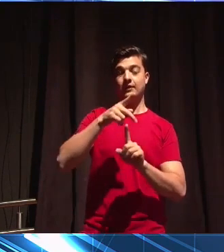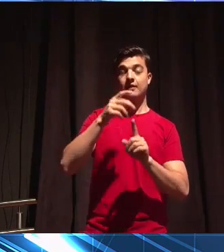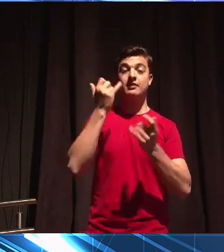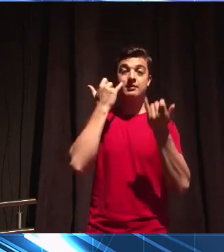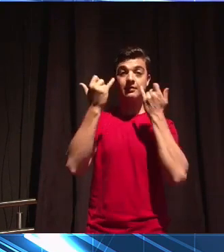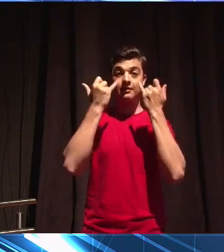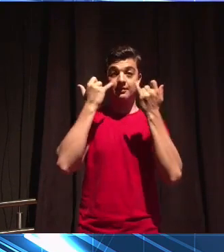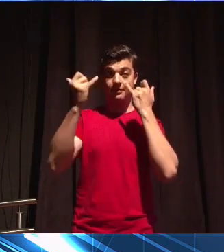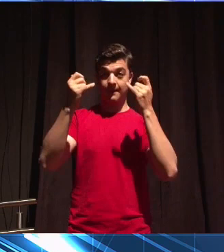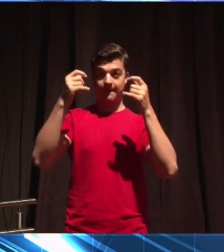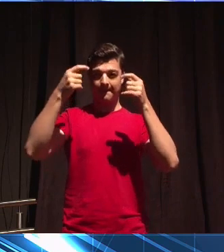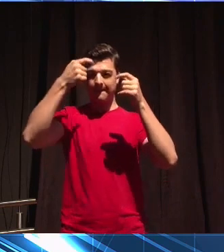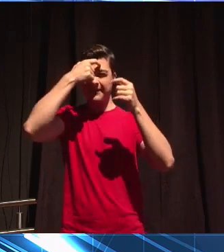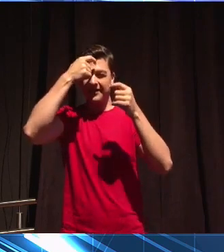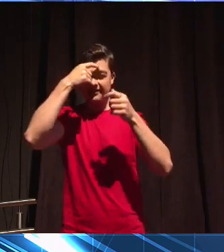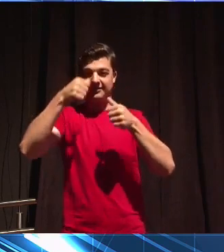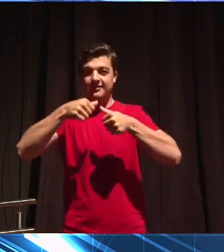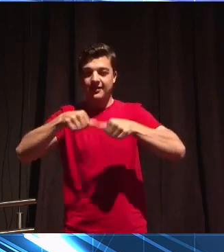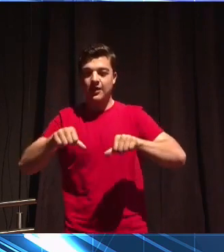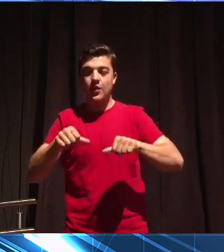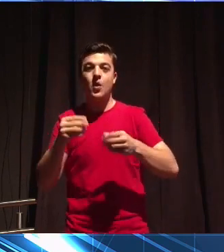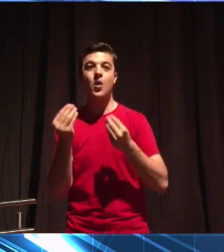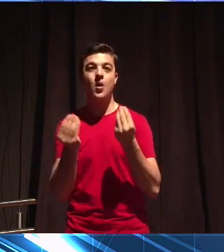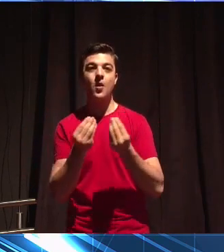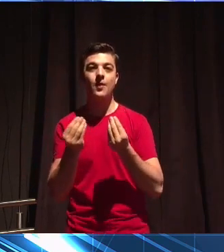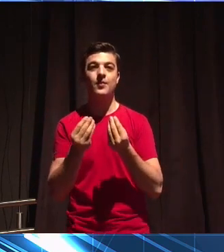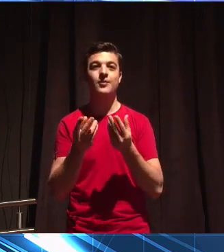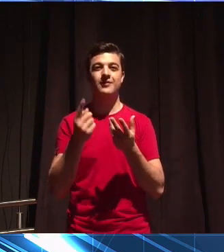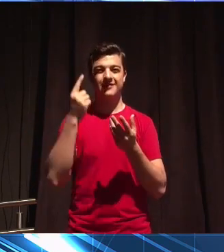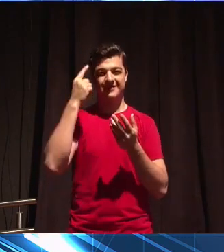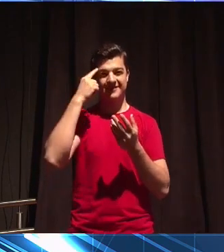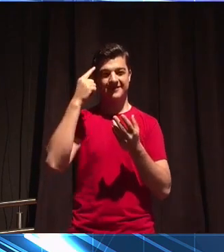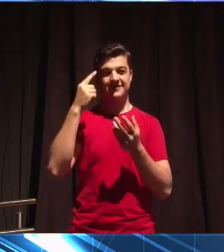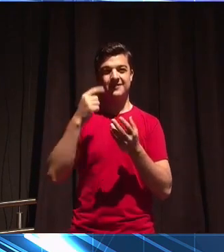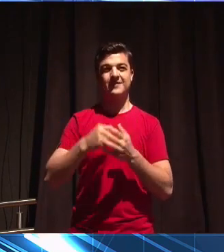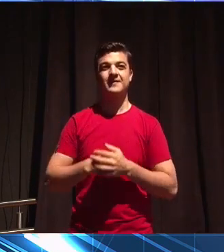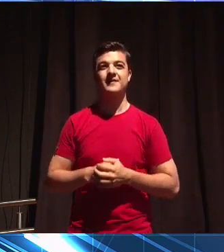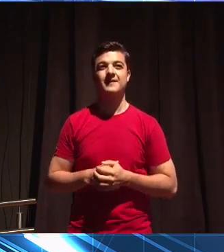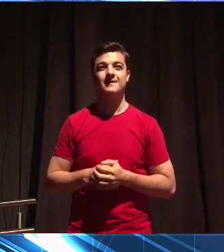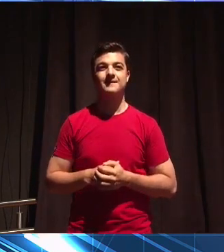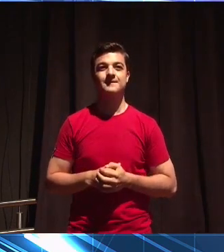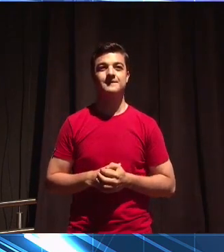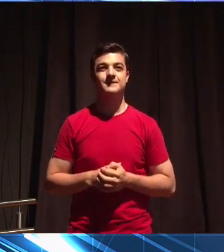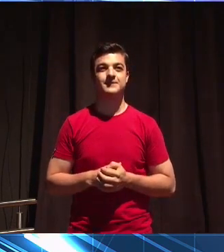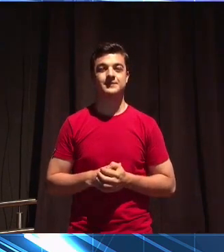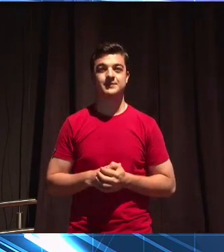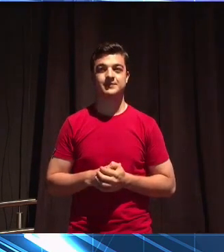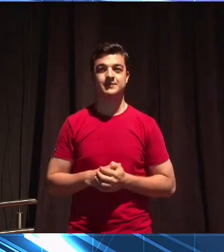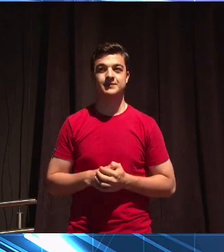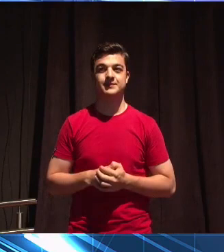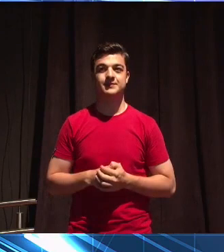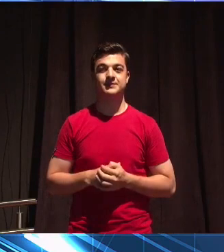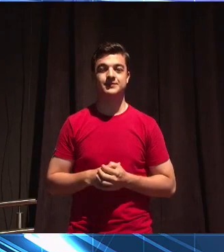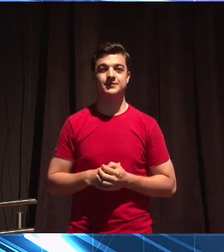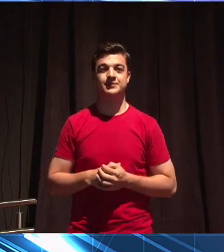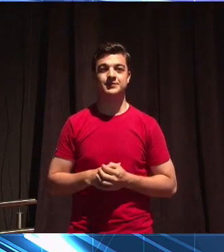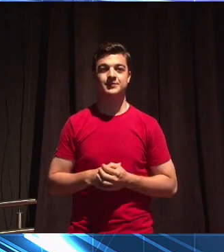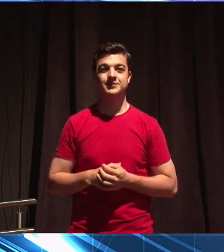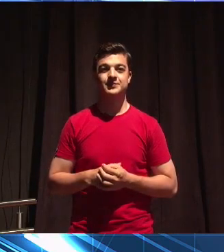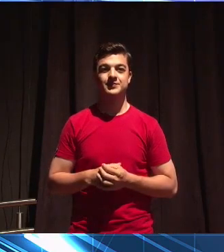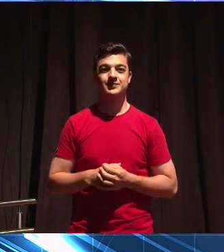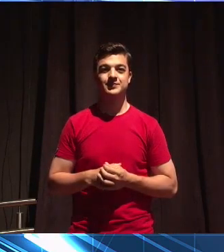se popularizar ou não o fone de ouvido que lê estado mental, se dentro das suas ondas, porque eu fui procurar um e eu descobri que eram